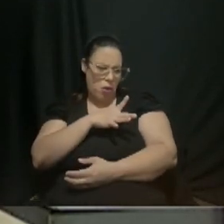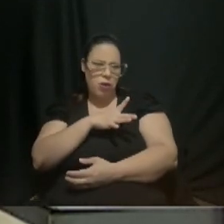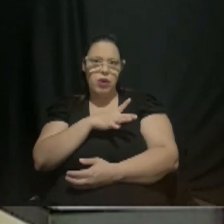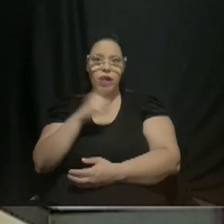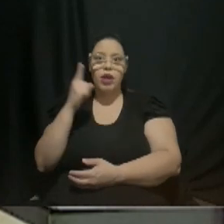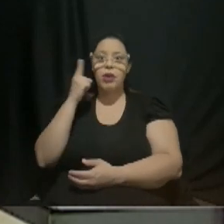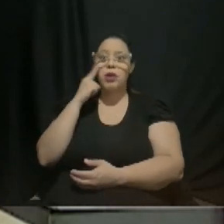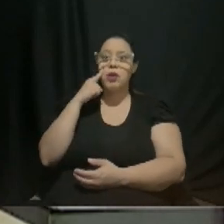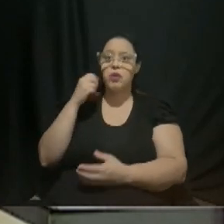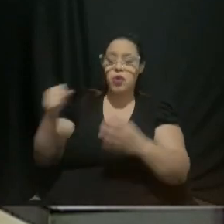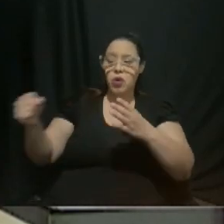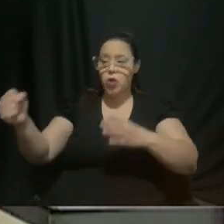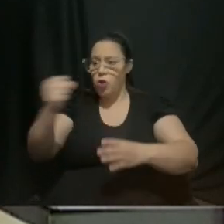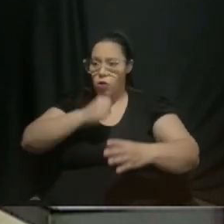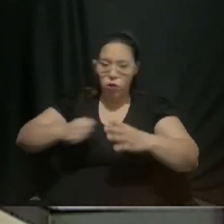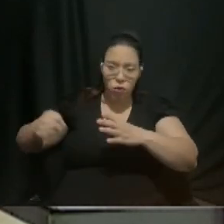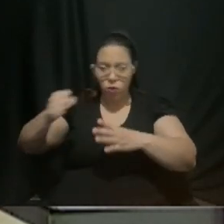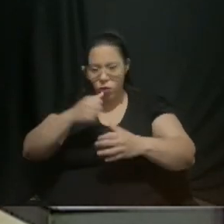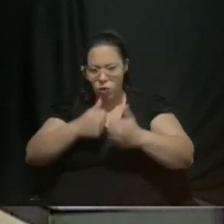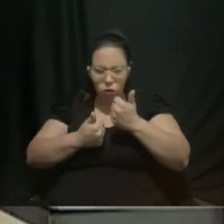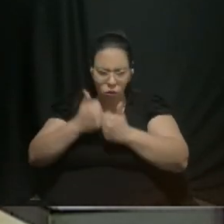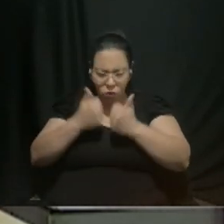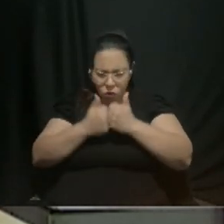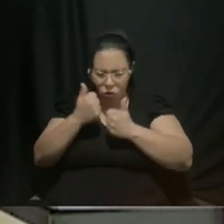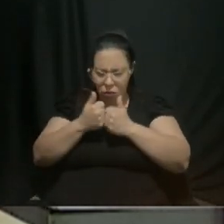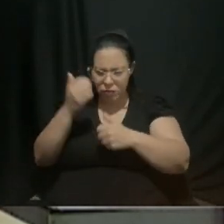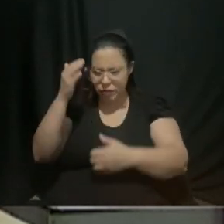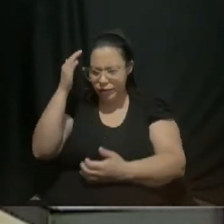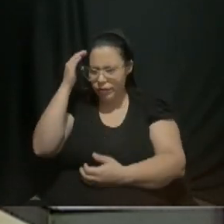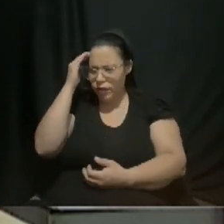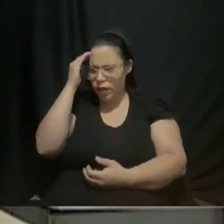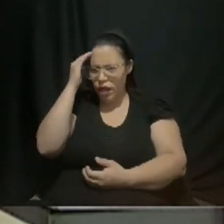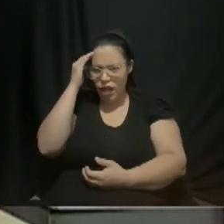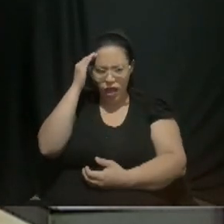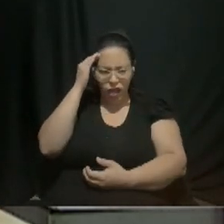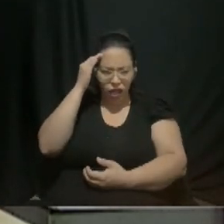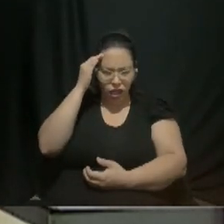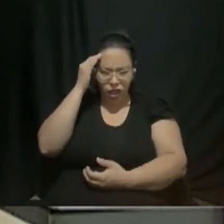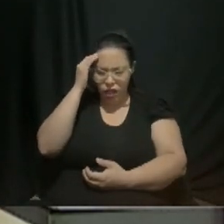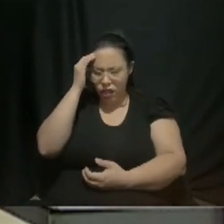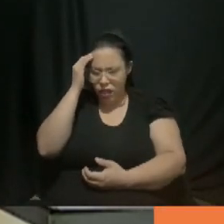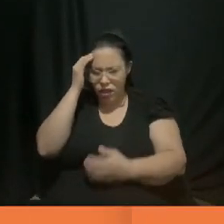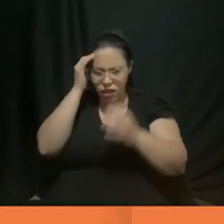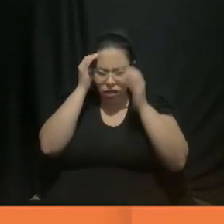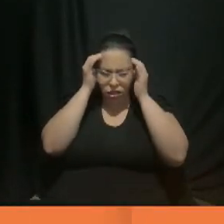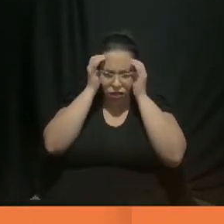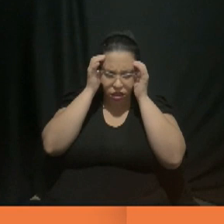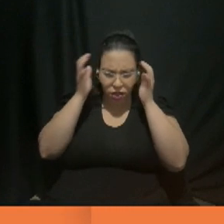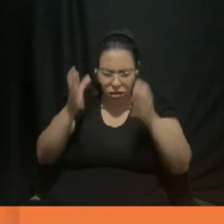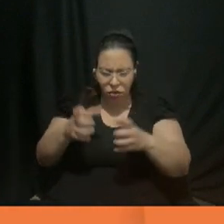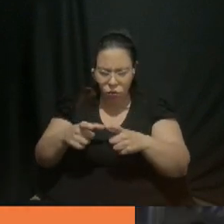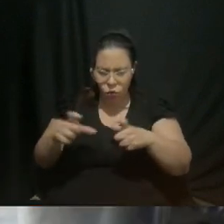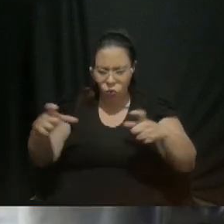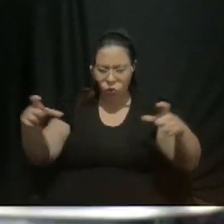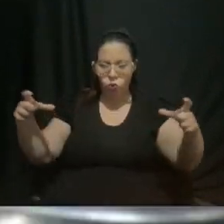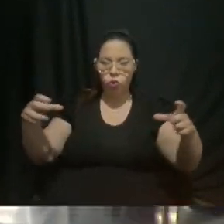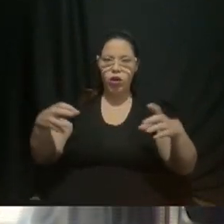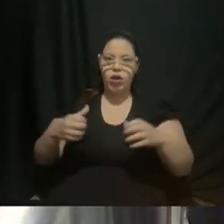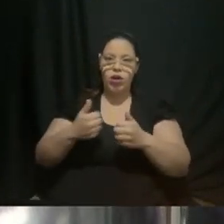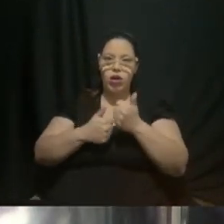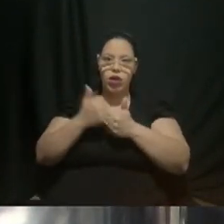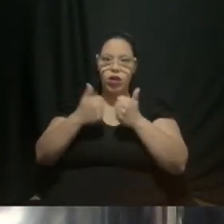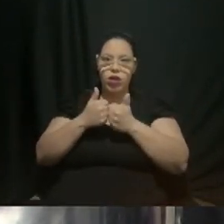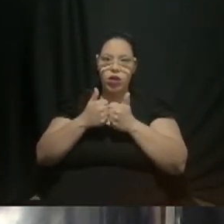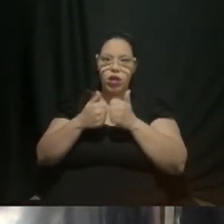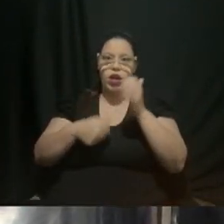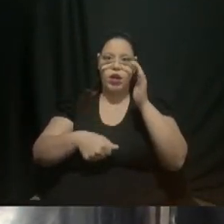de arroz, eu falei assim, meu Deus, eu não consigo fazer esse arroz. É muito, né? É muito arroz. Eu falei, nossa, vai virar uma papa. Aí, tipo assim, né? A primeira vez que eu fui fazer arroz